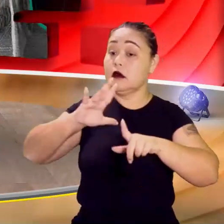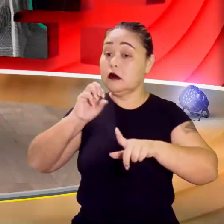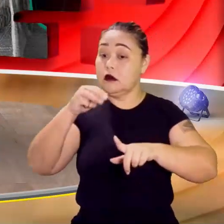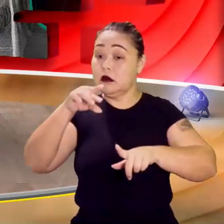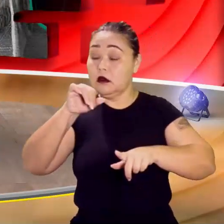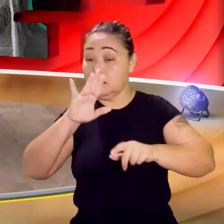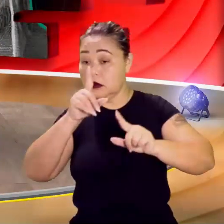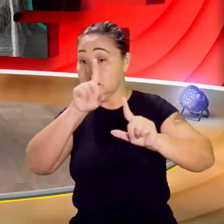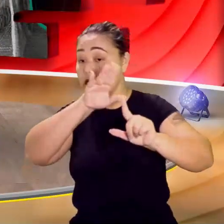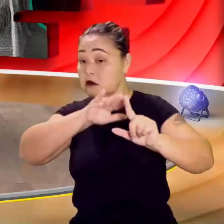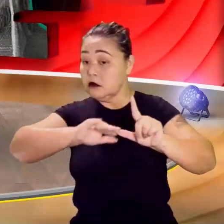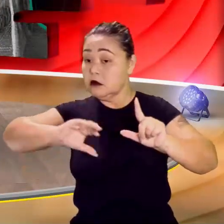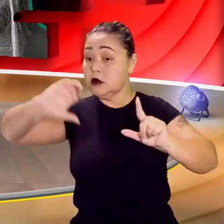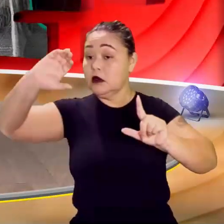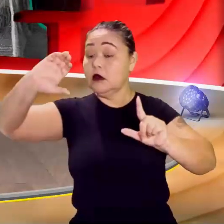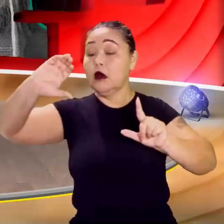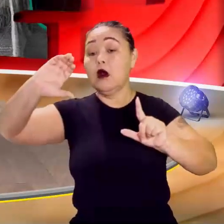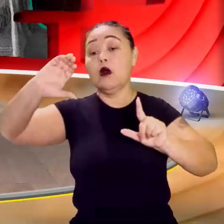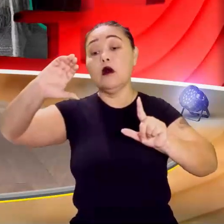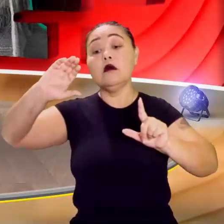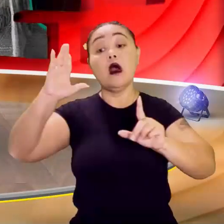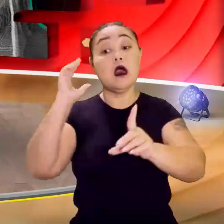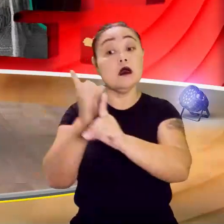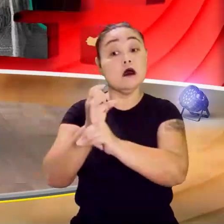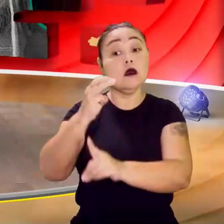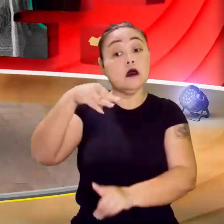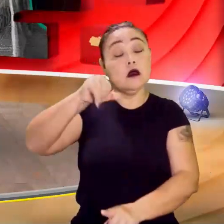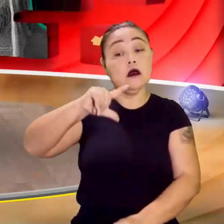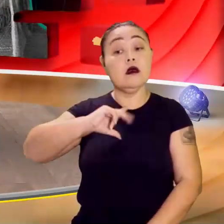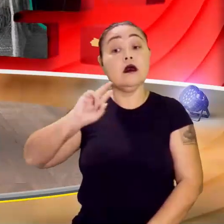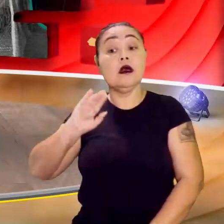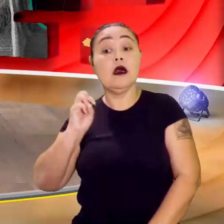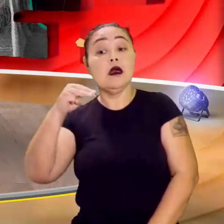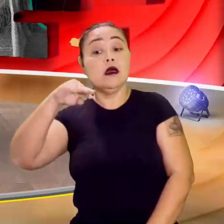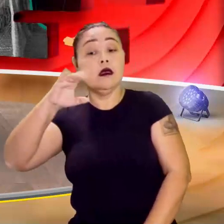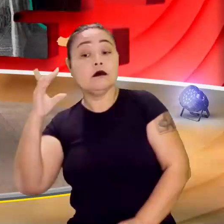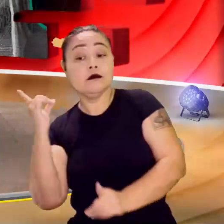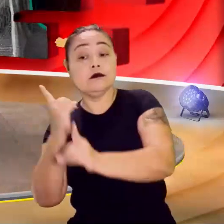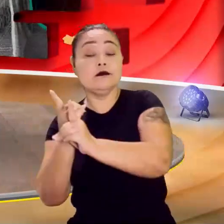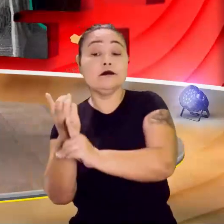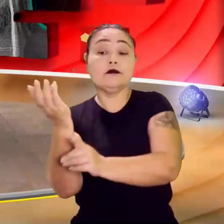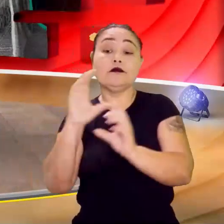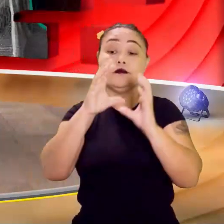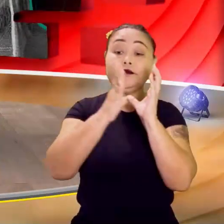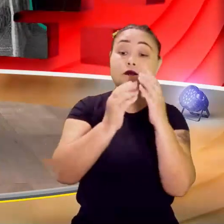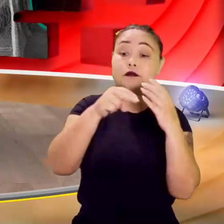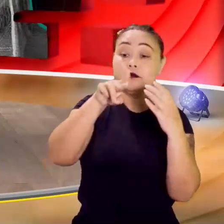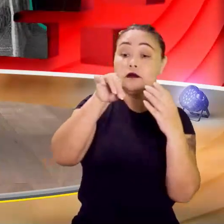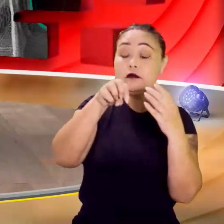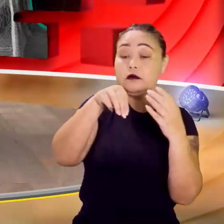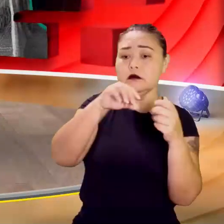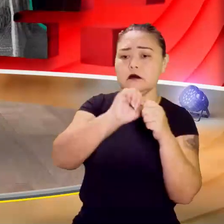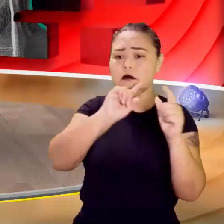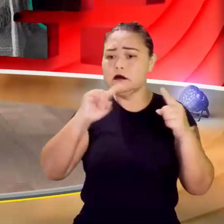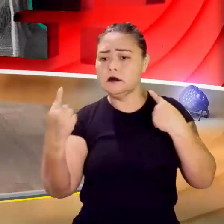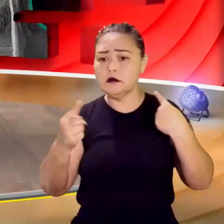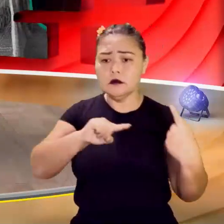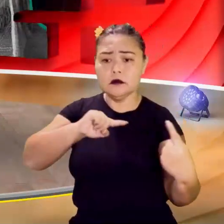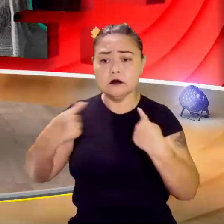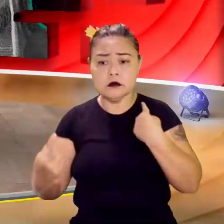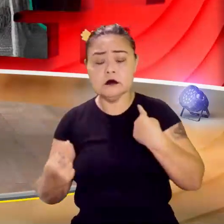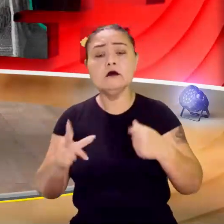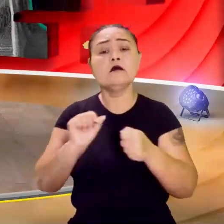quando ela era crescente. E a gente descobriu a imagem. E ora, jogamos a imagem e descobrimos o domínio. Como é a